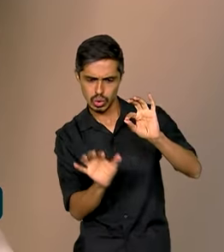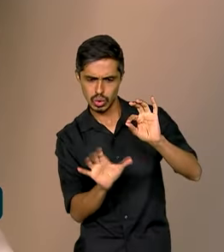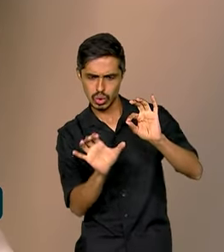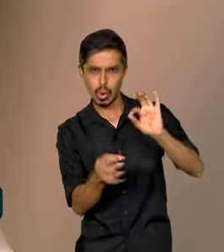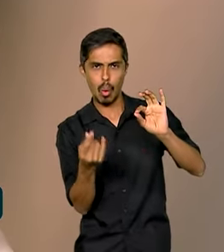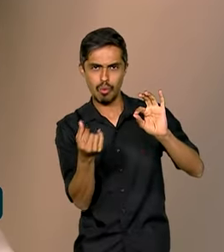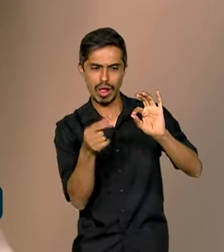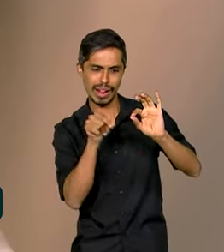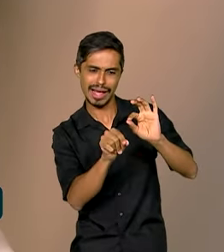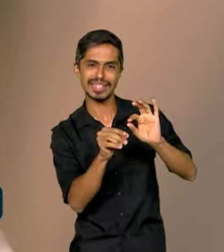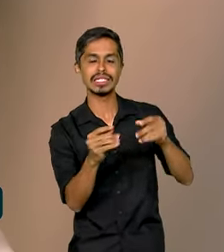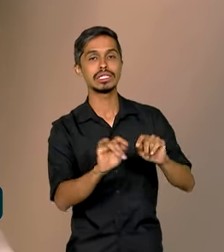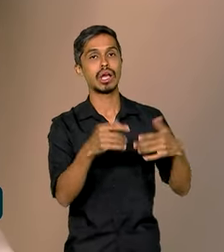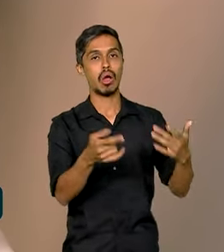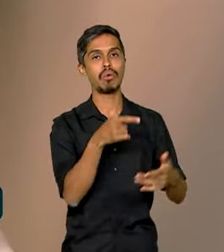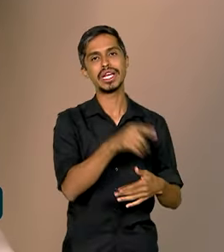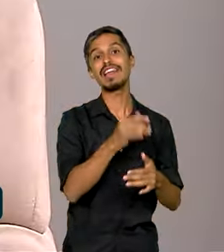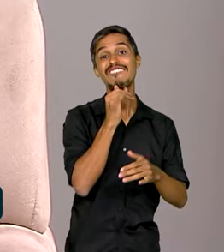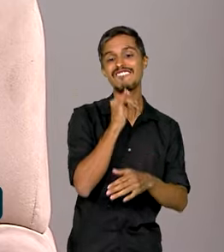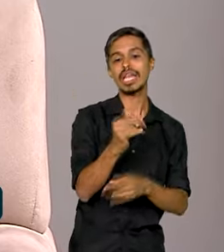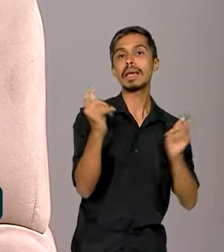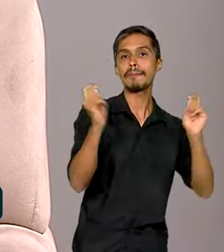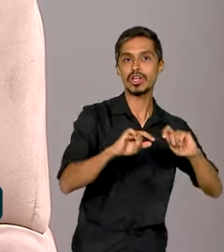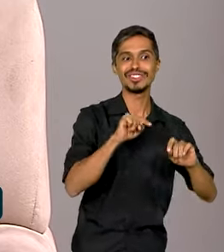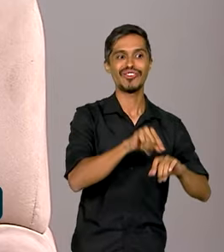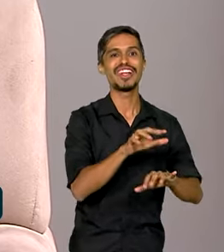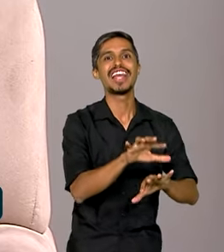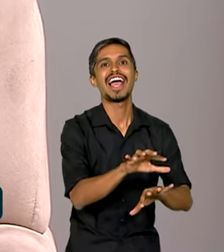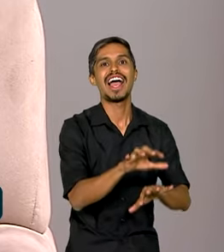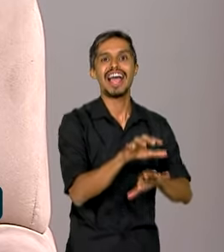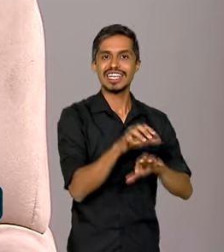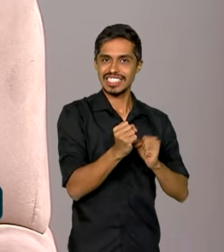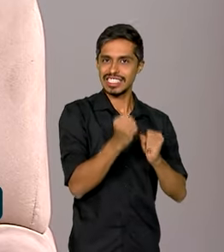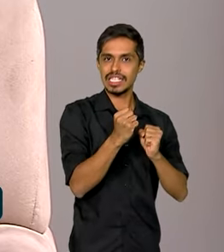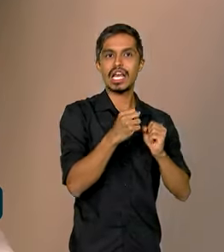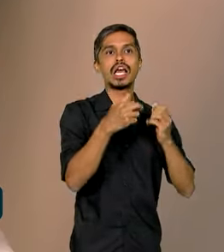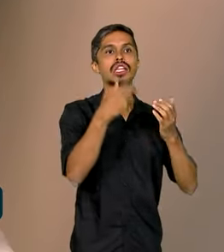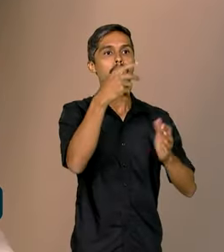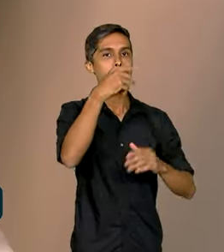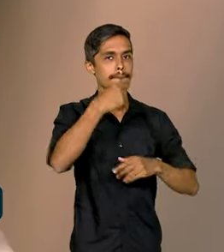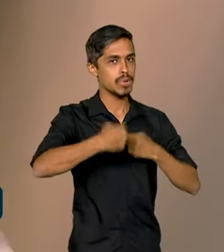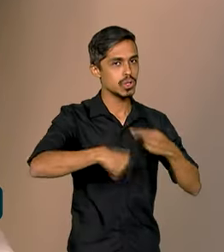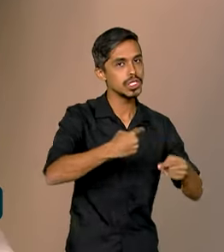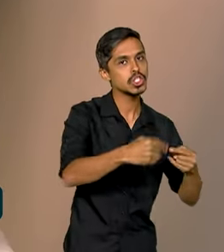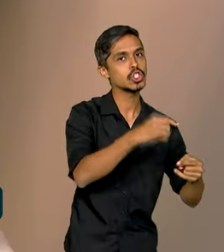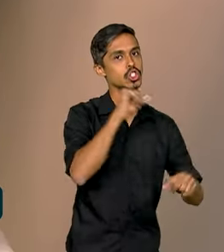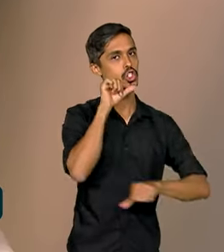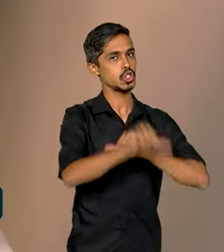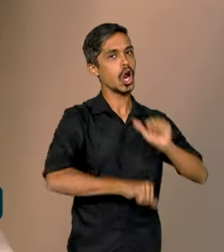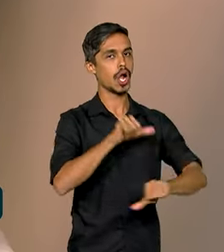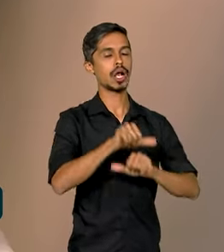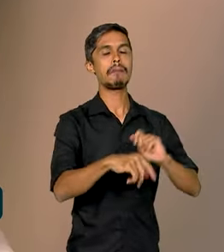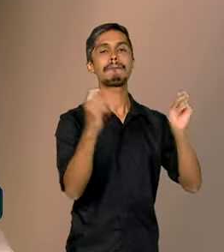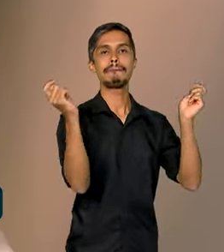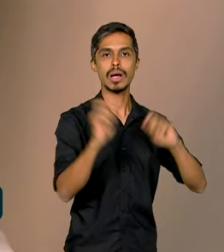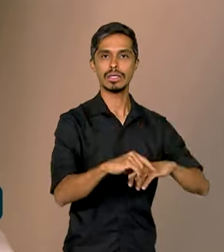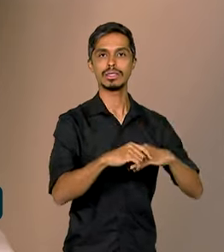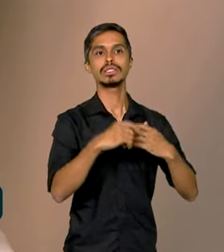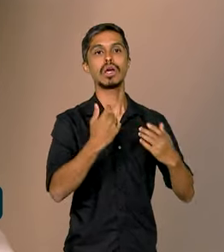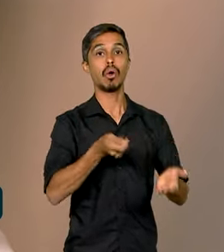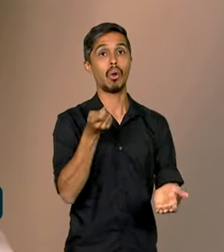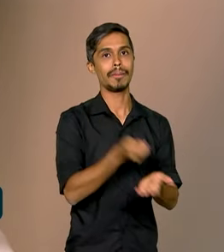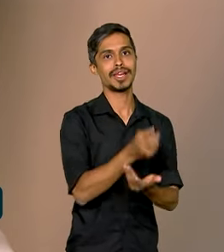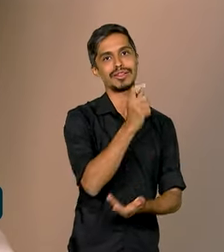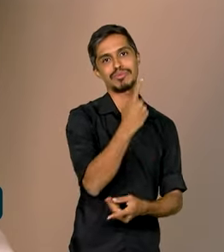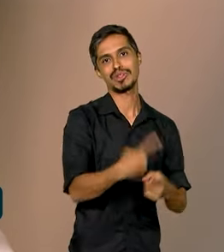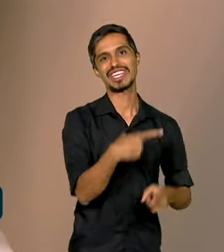assume a obrigação de troca é uma política própria lo uma política da loja e quase que a totalidade ou A grande maioria